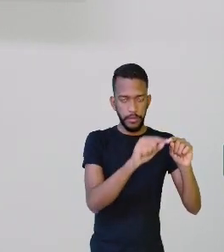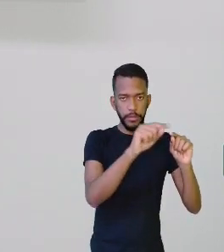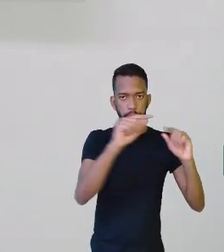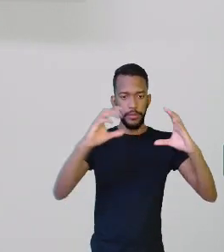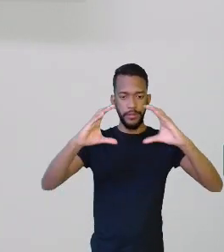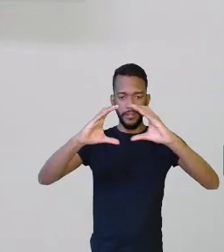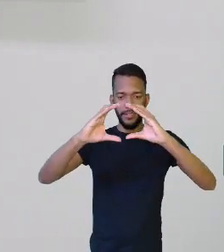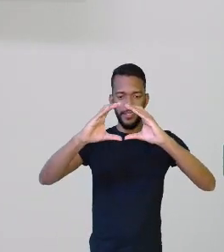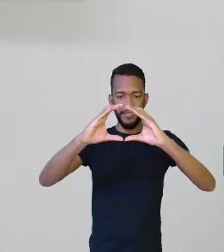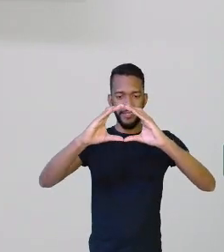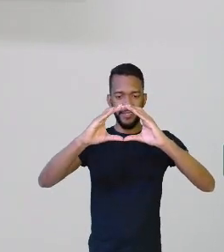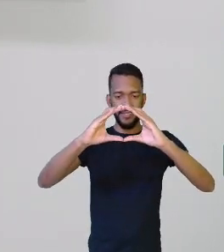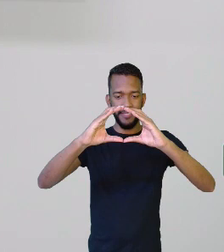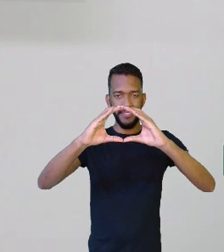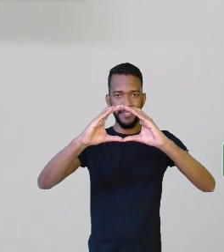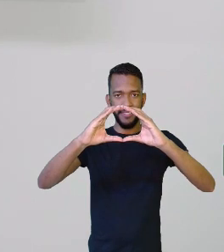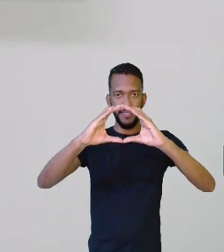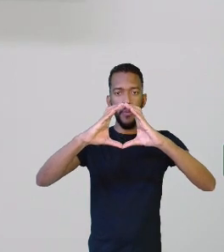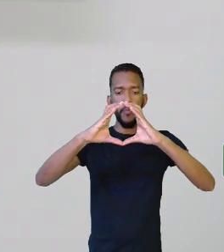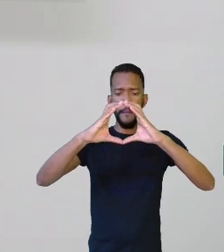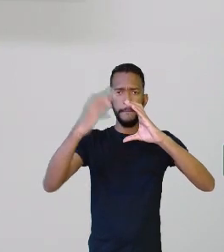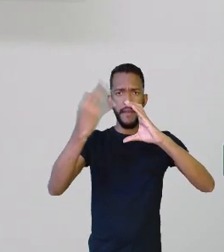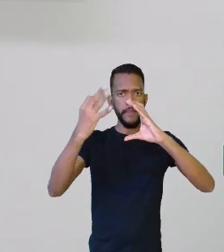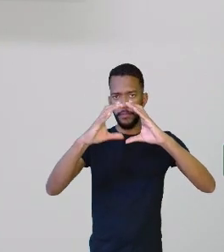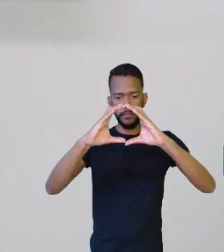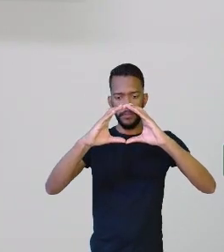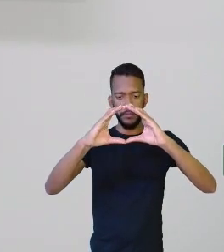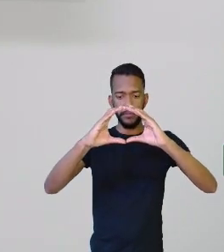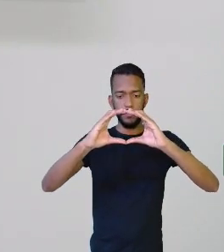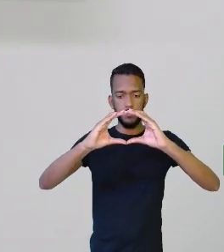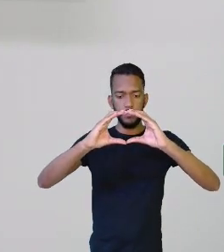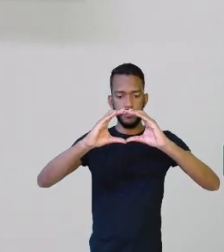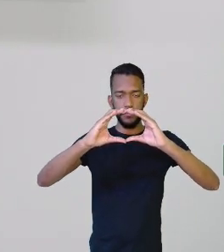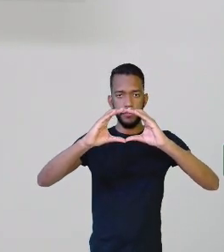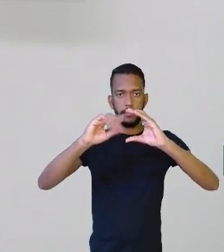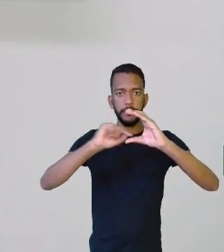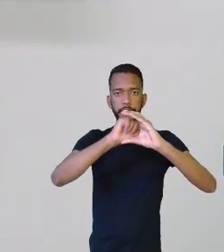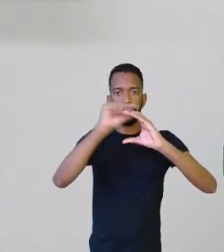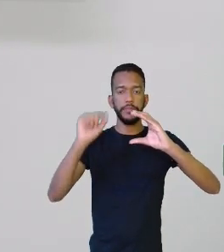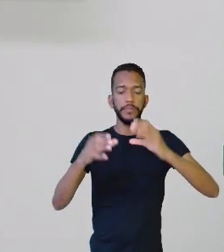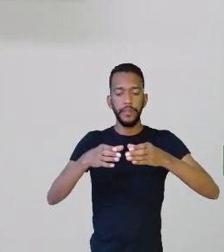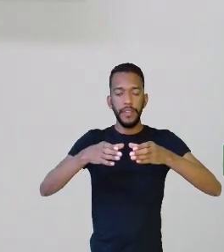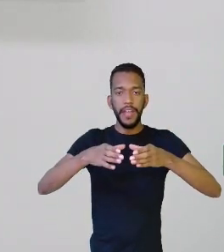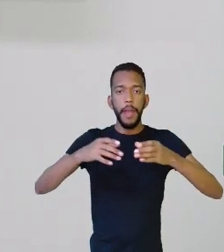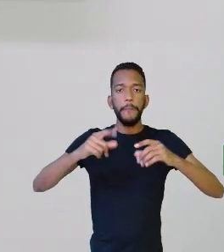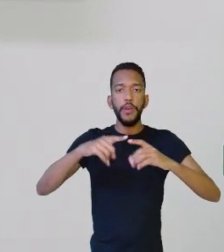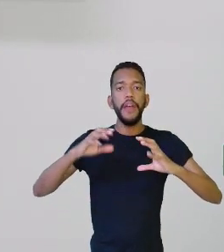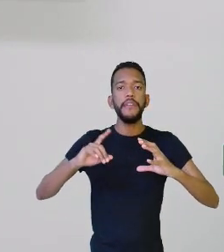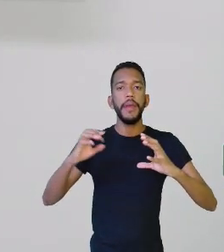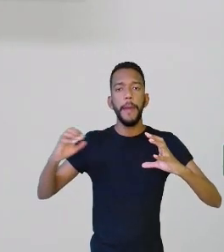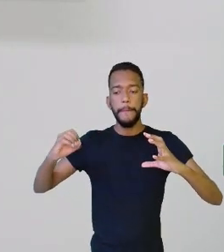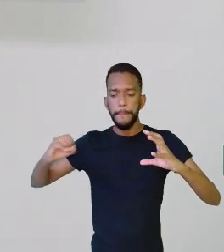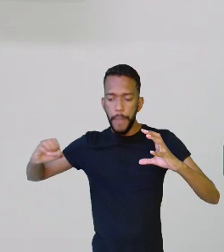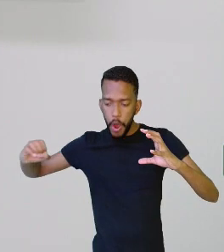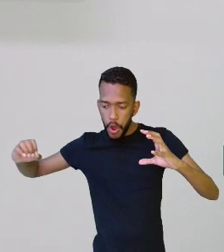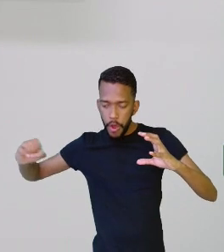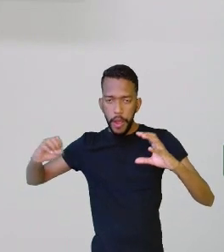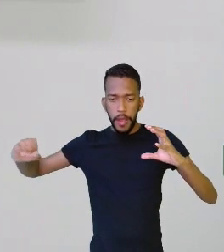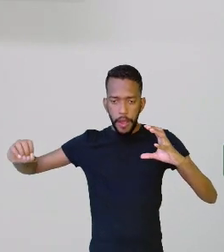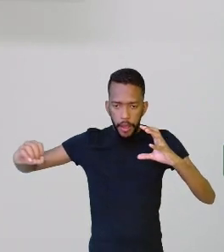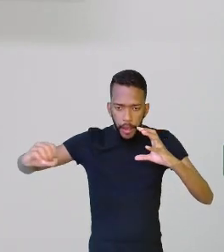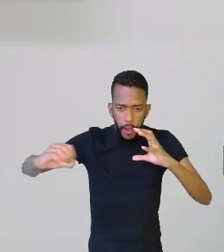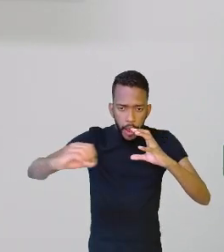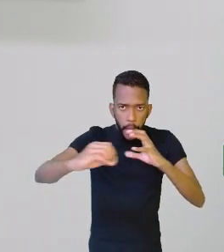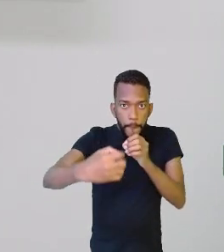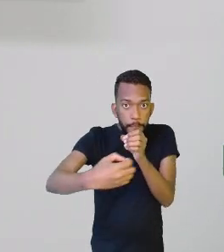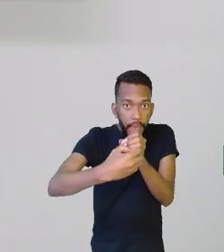aí, por isso, o que é que isso ocasiona? Às vezes a Terra está mais próxima e às vezes a Terra está mais distante do